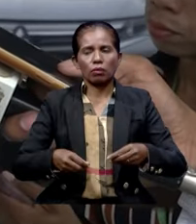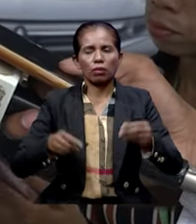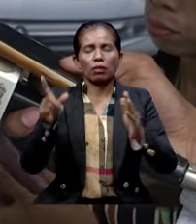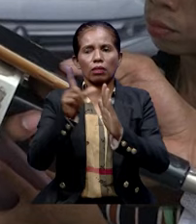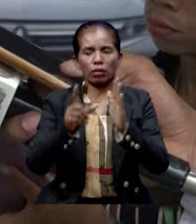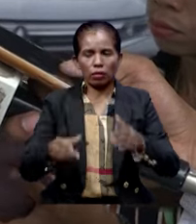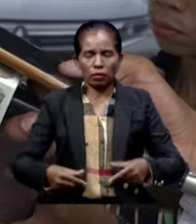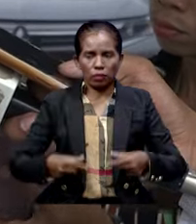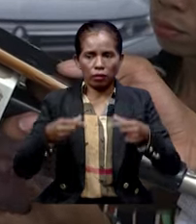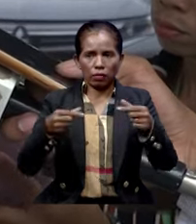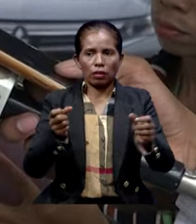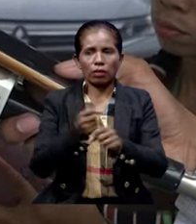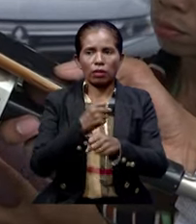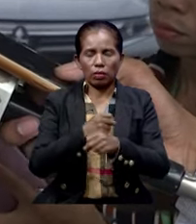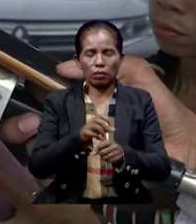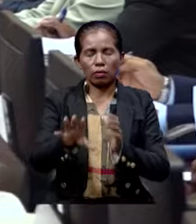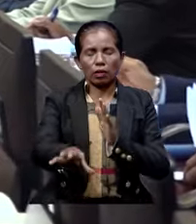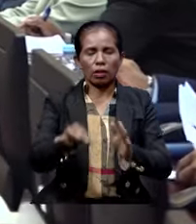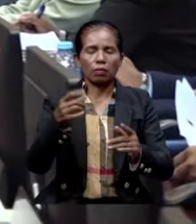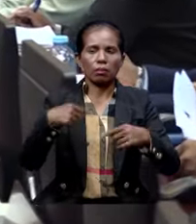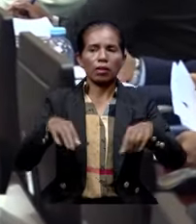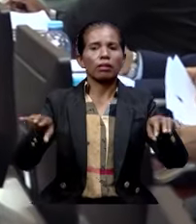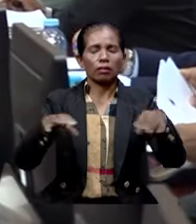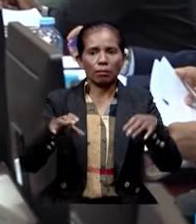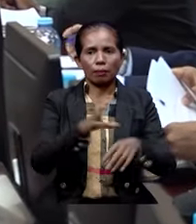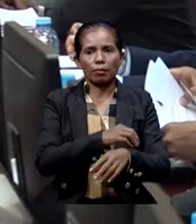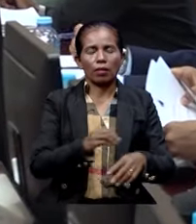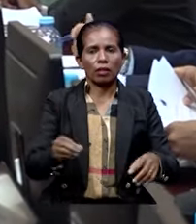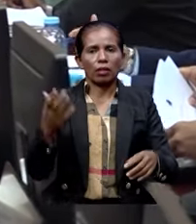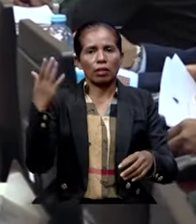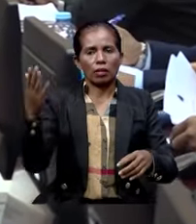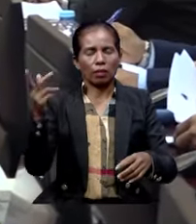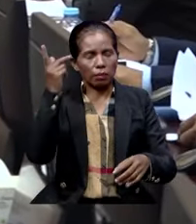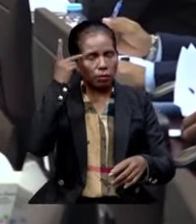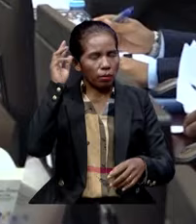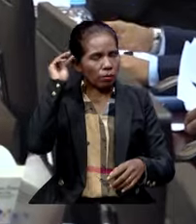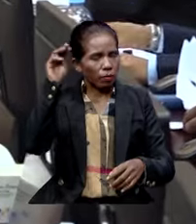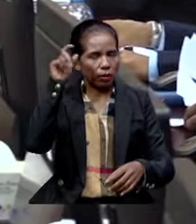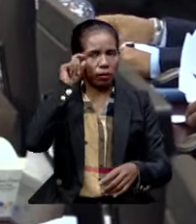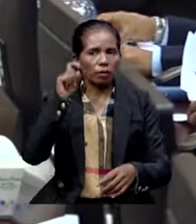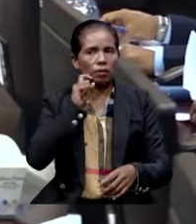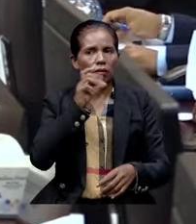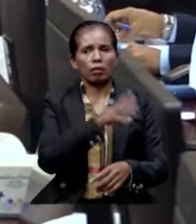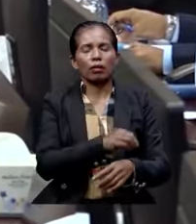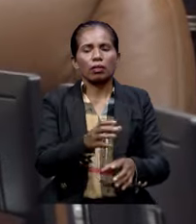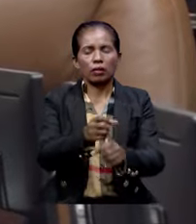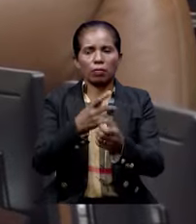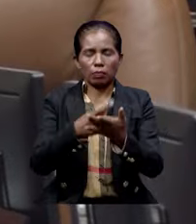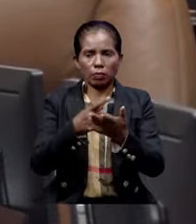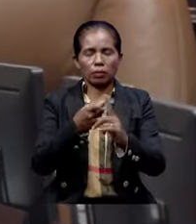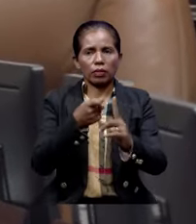for, e tu halo nomeação. Tomar depois se nem acontece o enhira primeiro-ministro que era relação na Guzmão, se me proposta